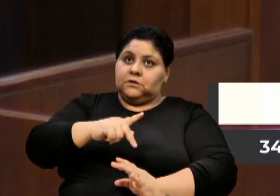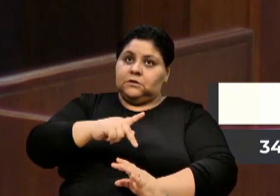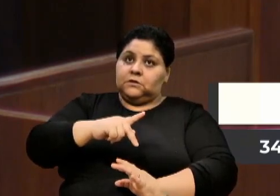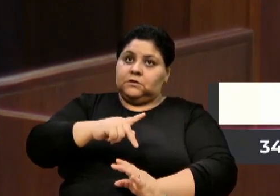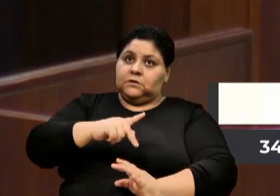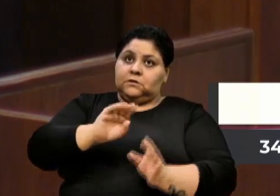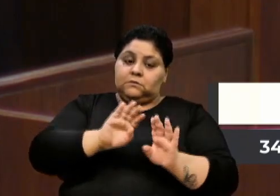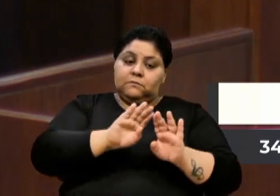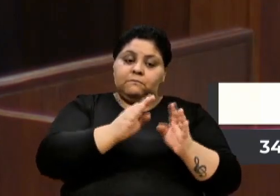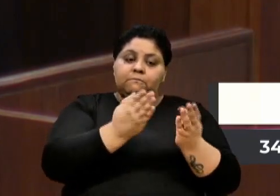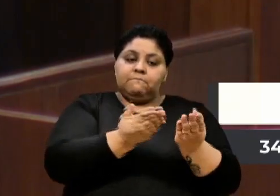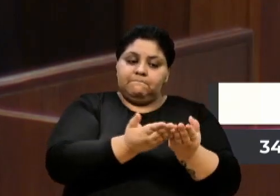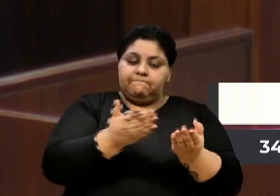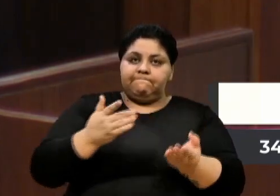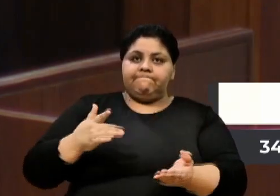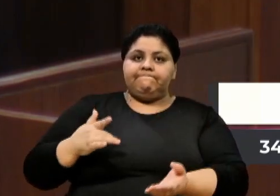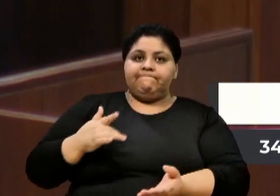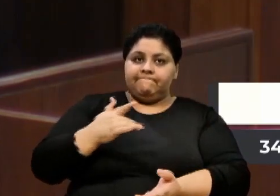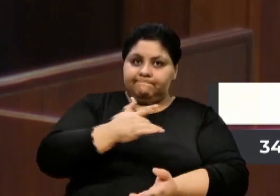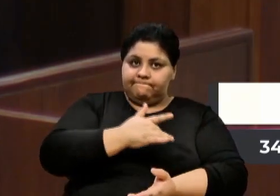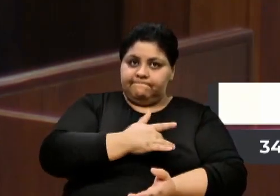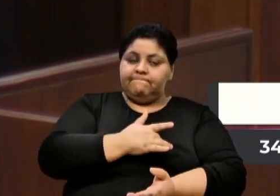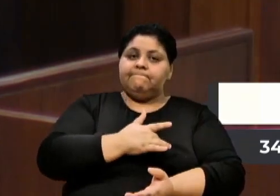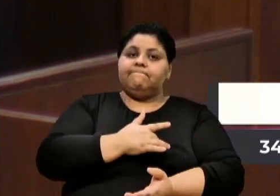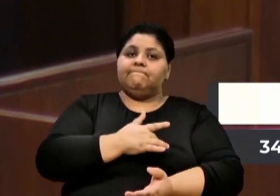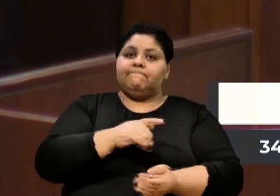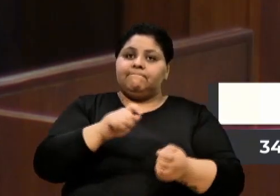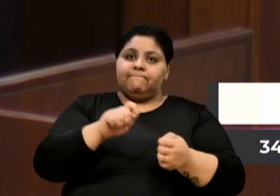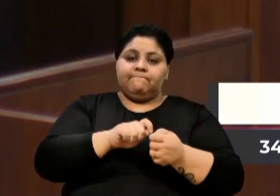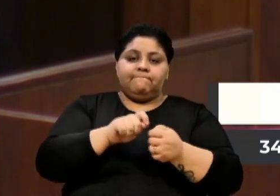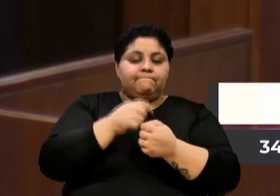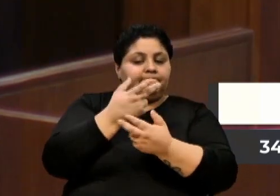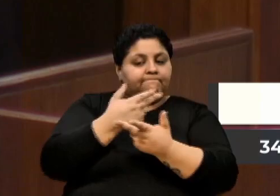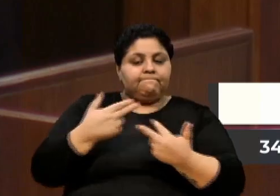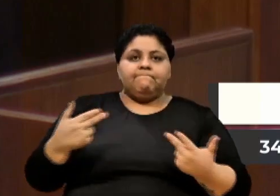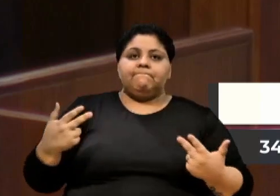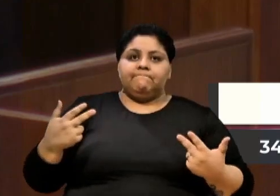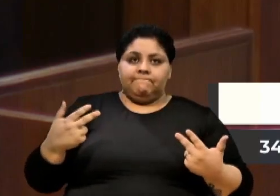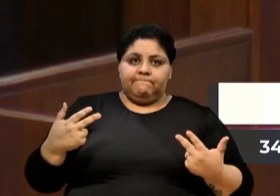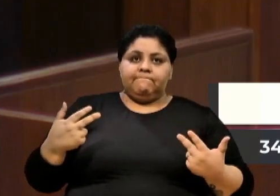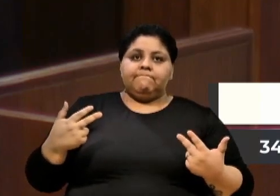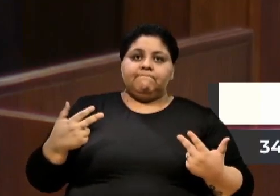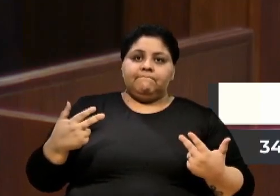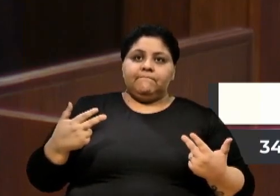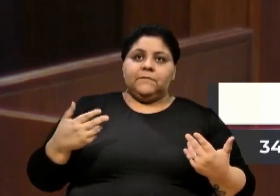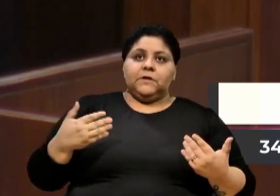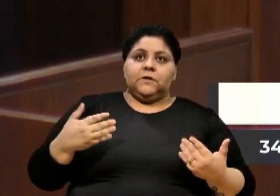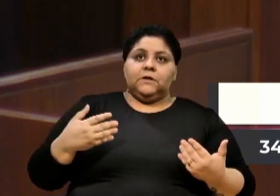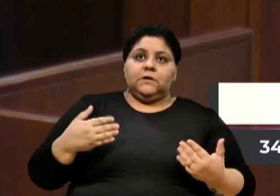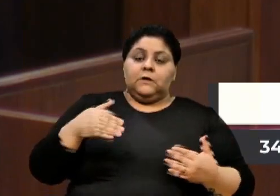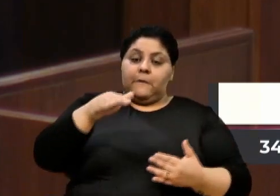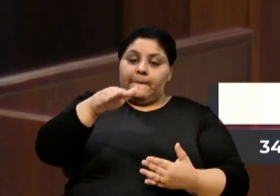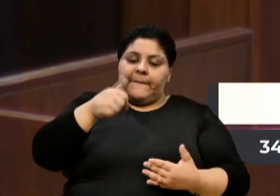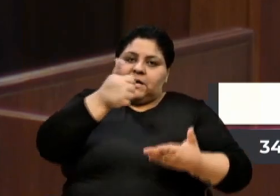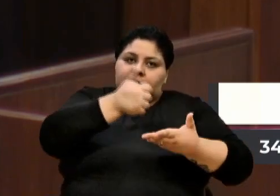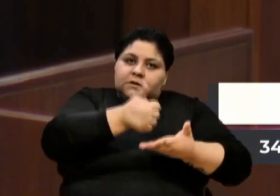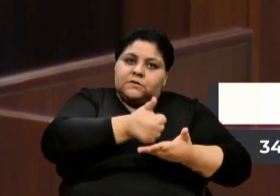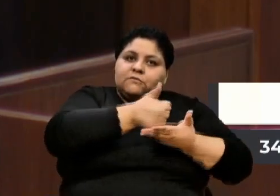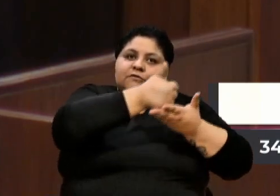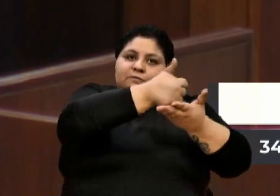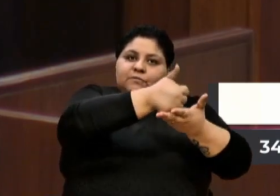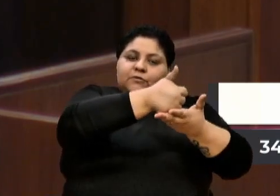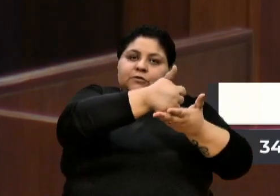então, em conjunto, vamos tomar algumas ações. Também, desde já peço um apoio do nosso líder de governo, o vereador